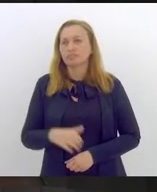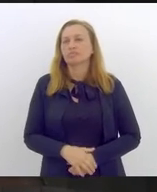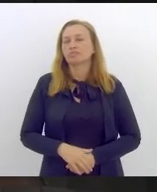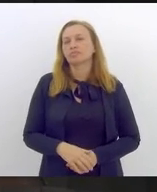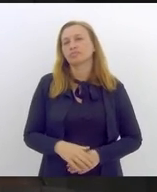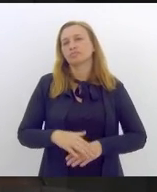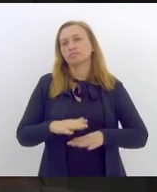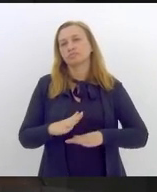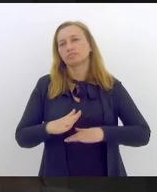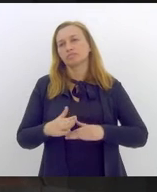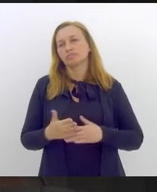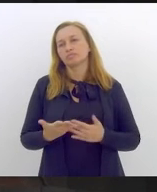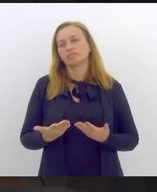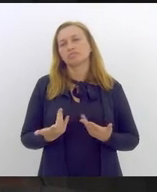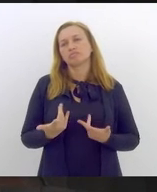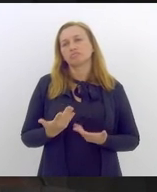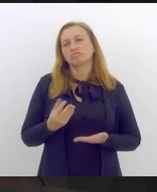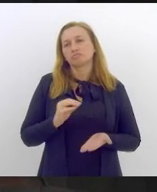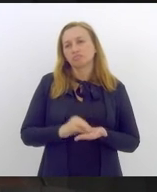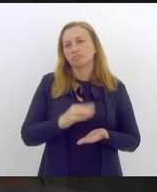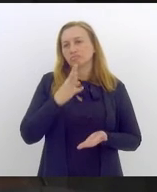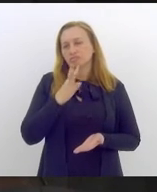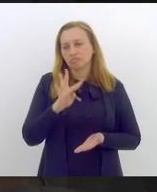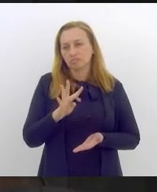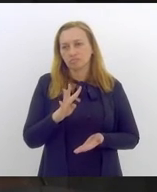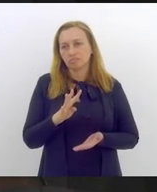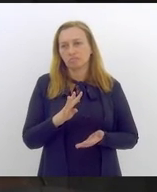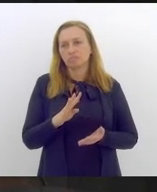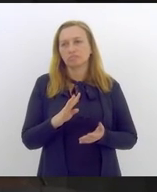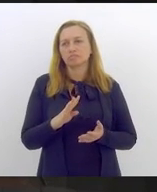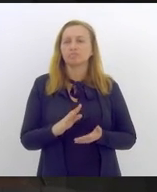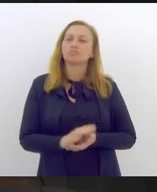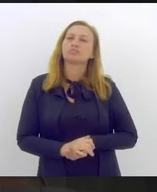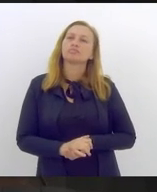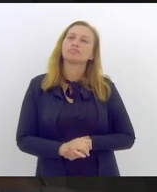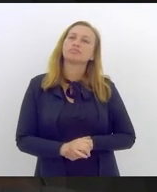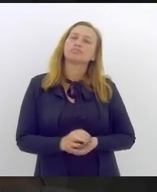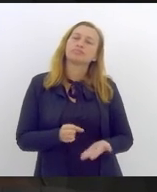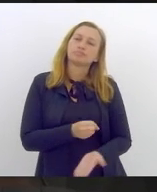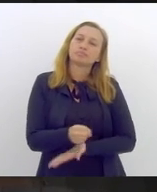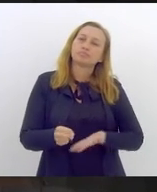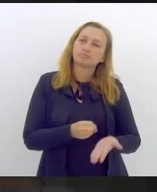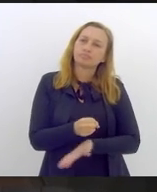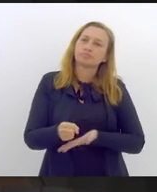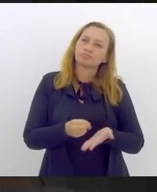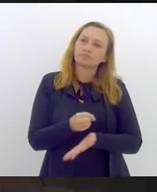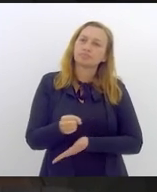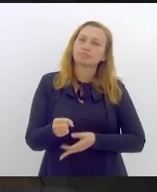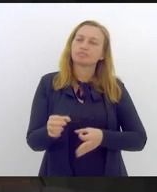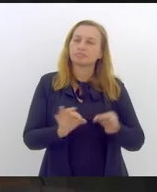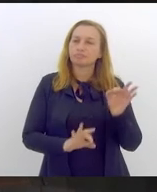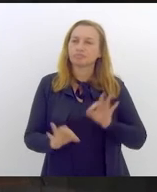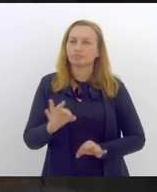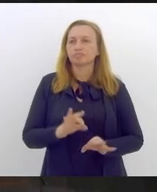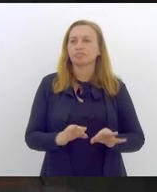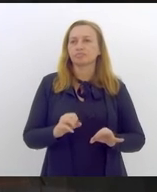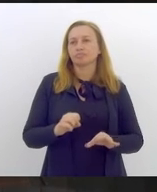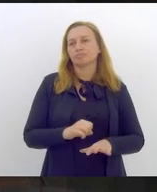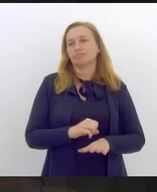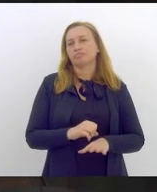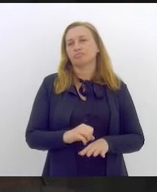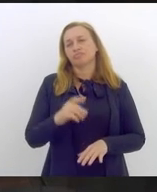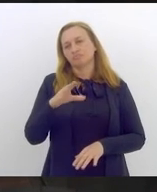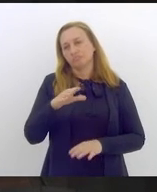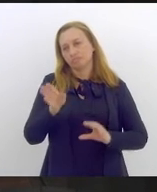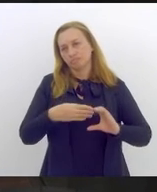profissional do ponto de vista do seu reconhecimento Já que é animação cultural é um pilar do projeto de educação integral dos cieps que